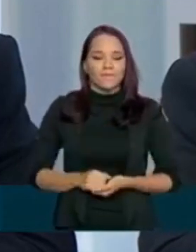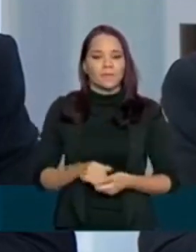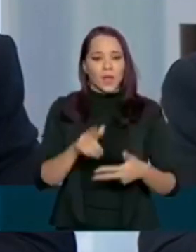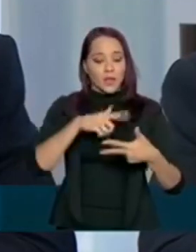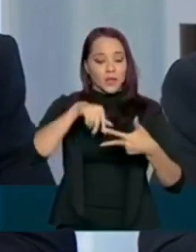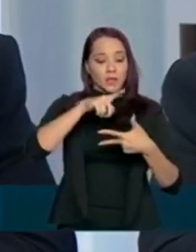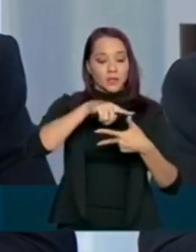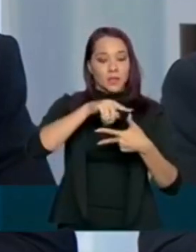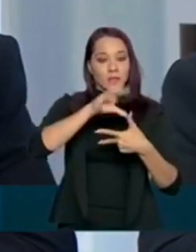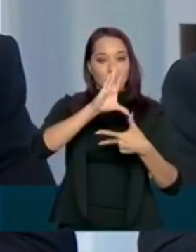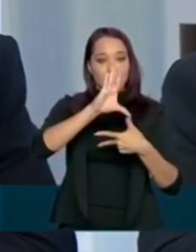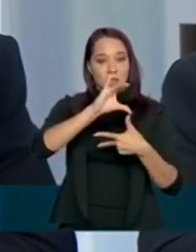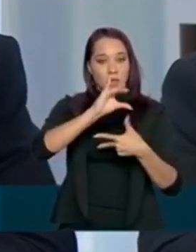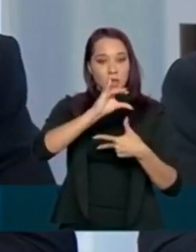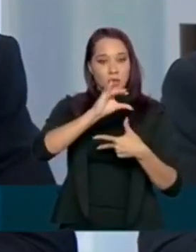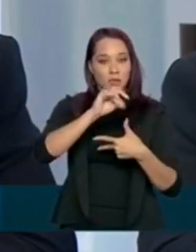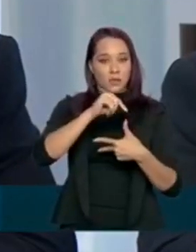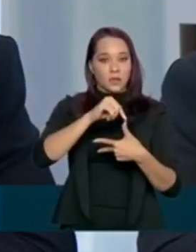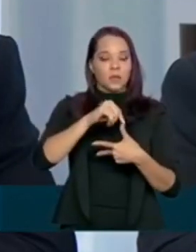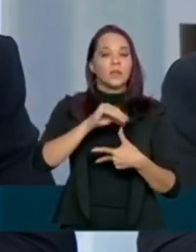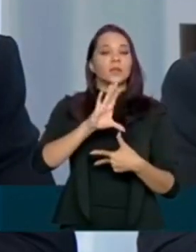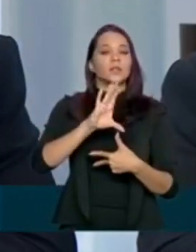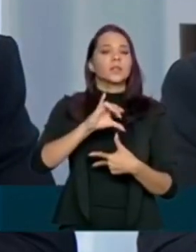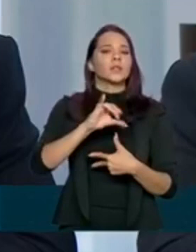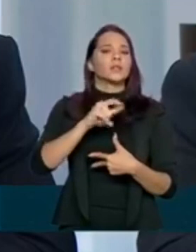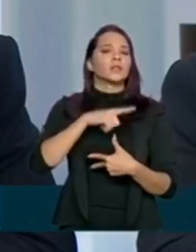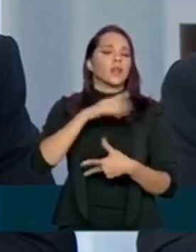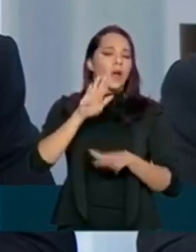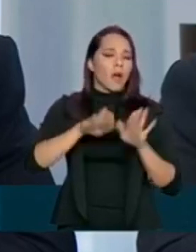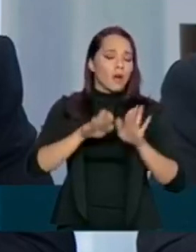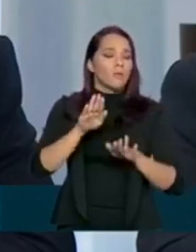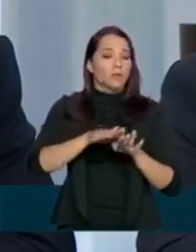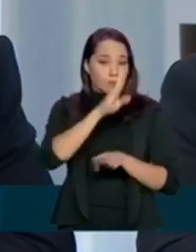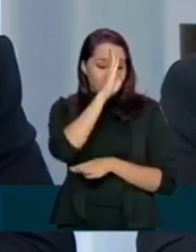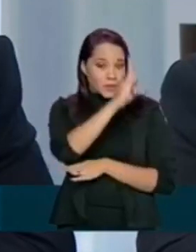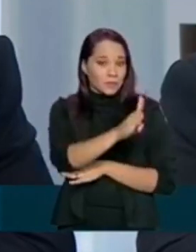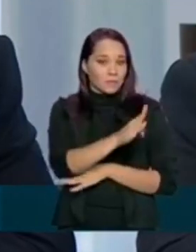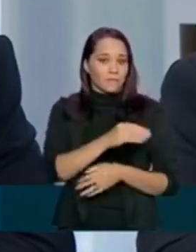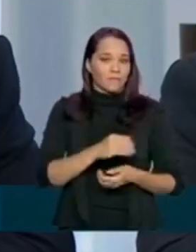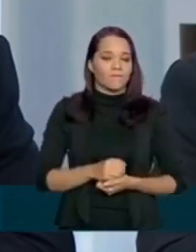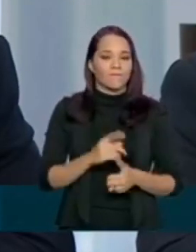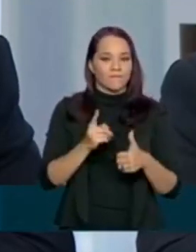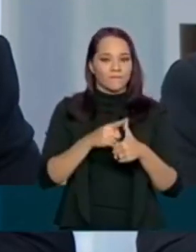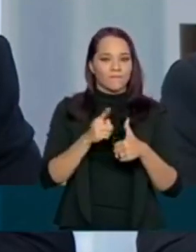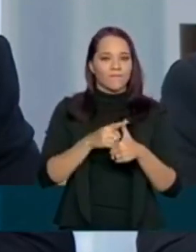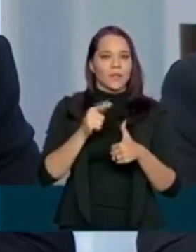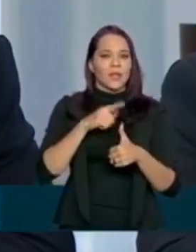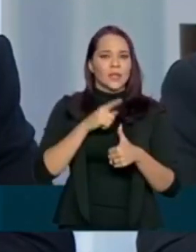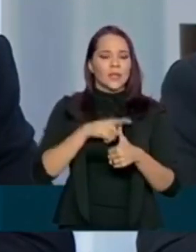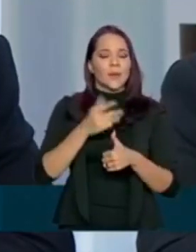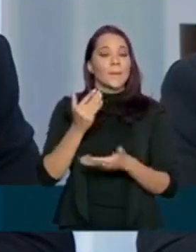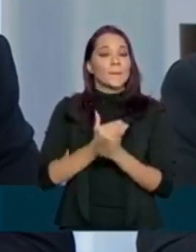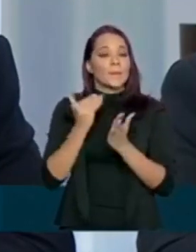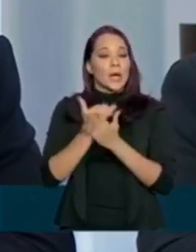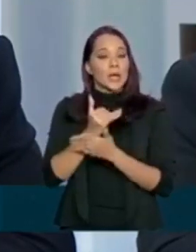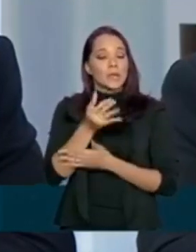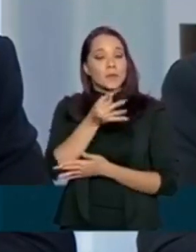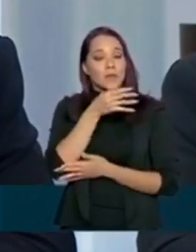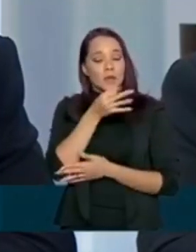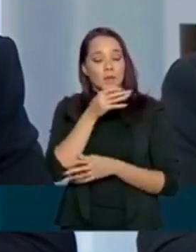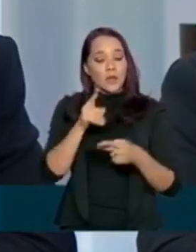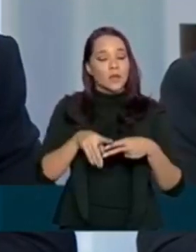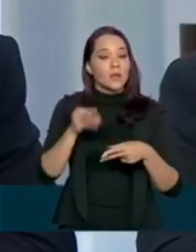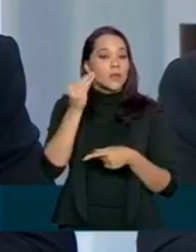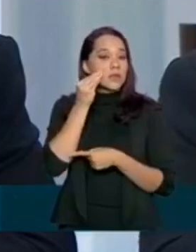ciência nós temos a alguns alguns algumas prioridades ali a primeiro reposição de equipamentos a segunda